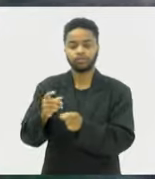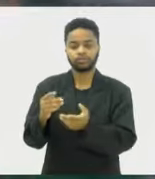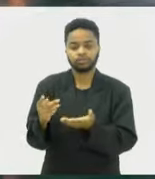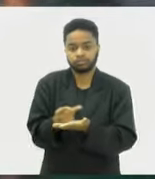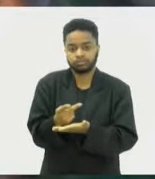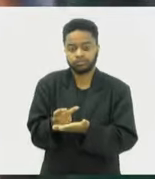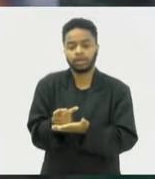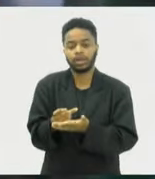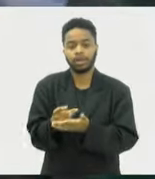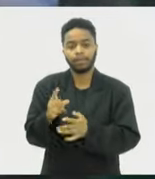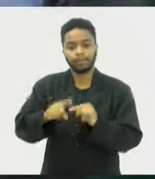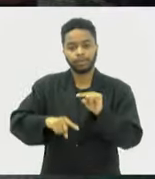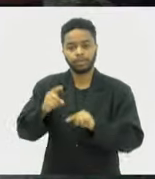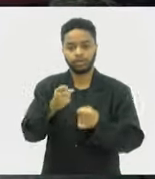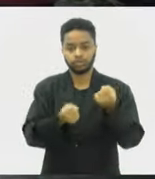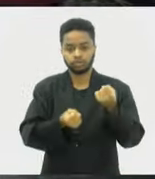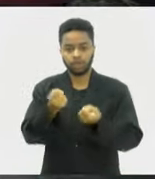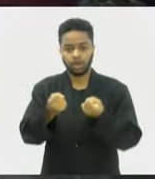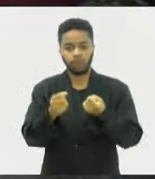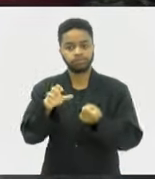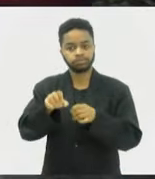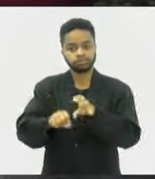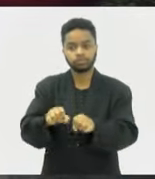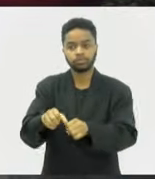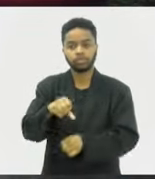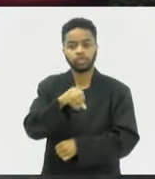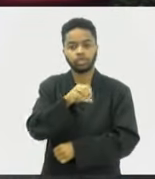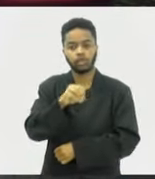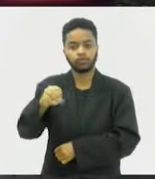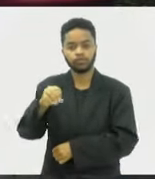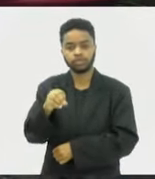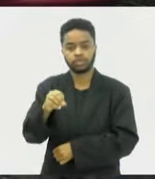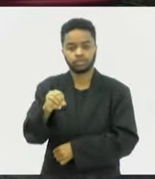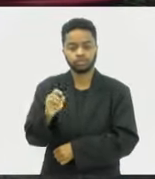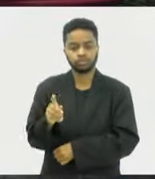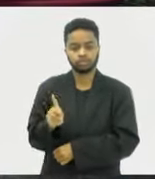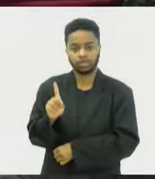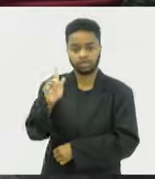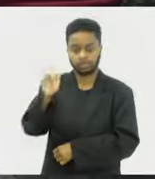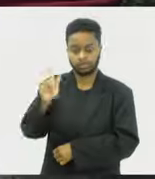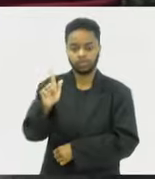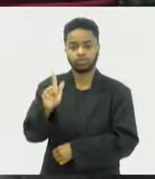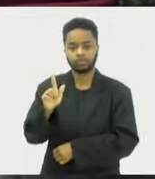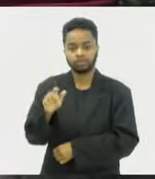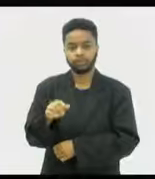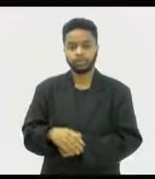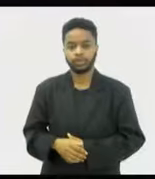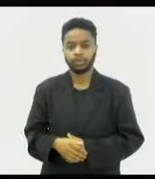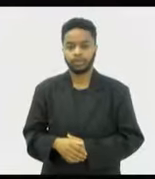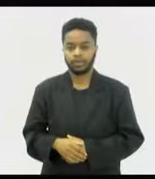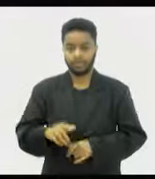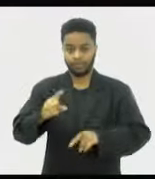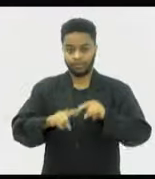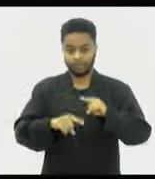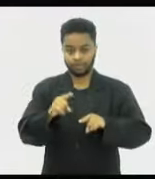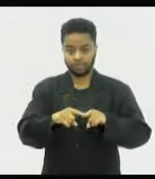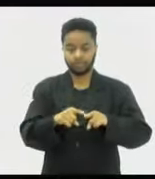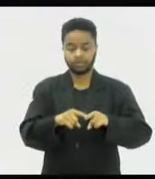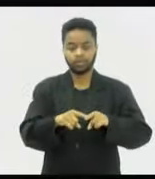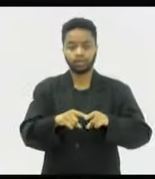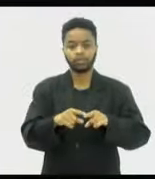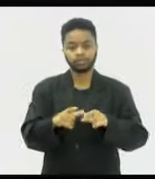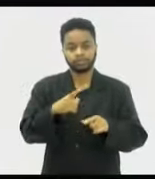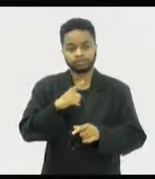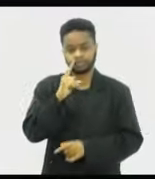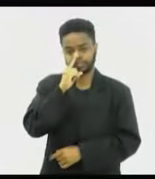de 600 toneladas de materiais retirados de ferros velhos e legais. As peças de desmonte, que apresentam risco ao meio